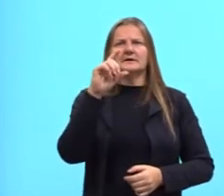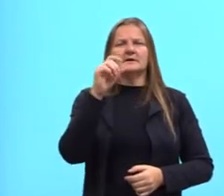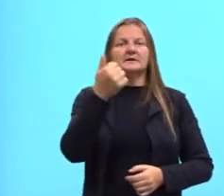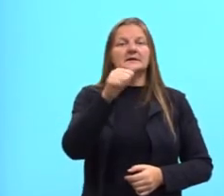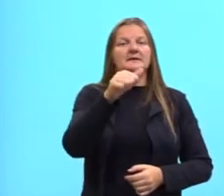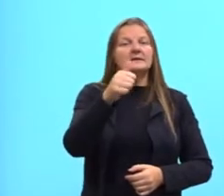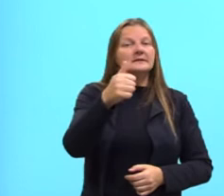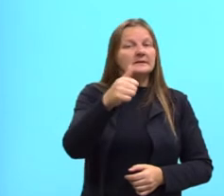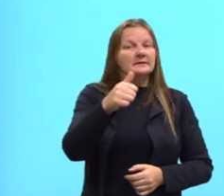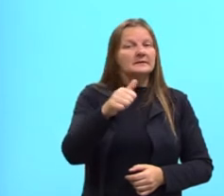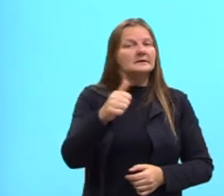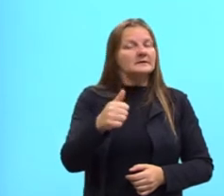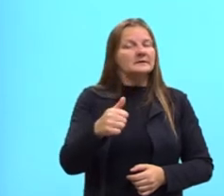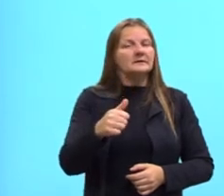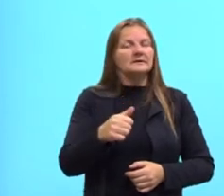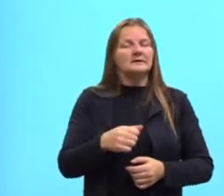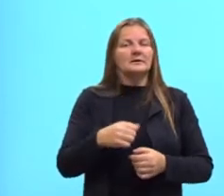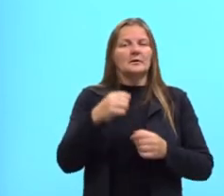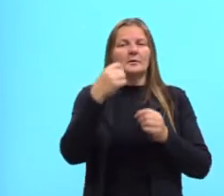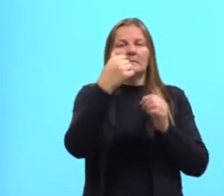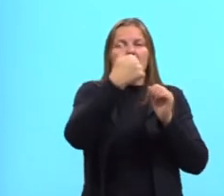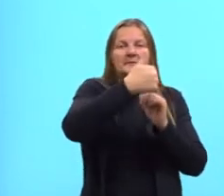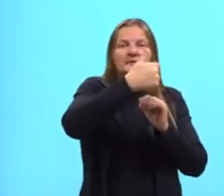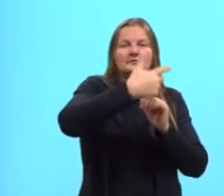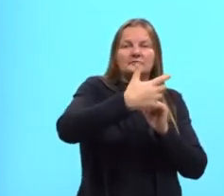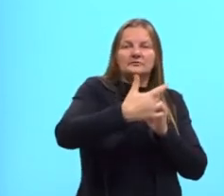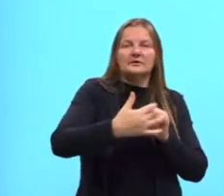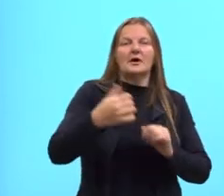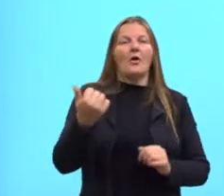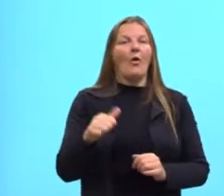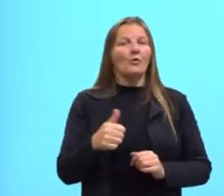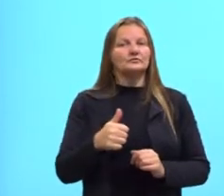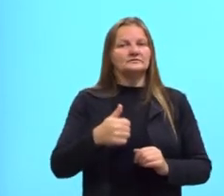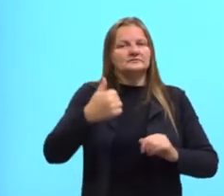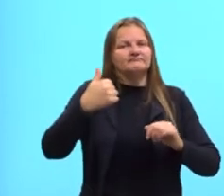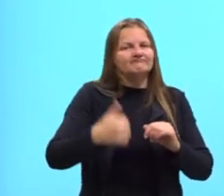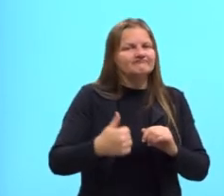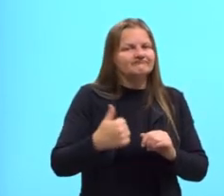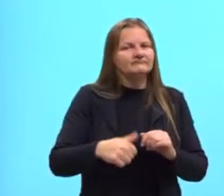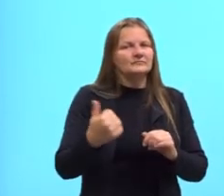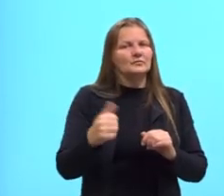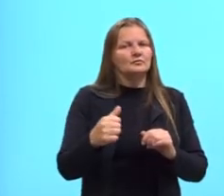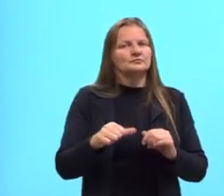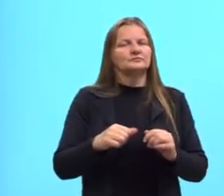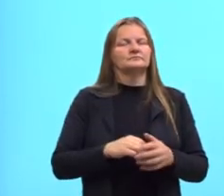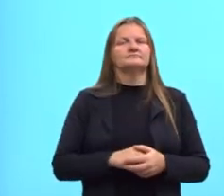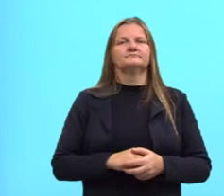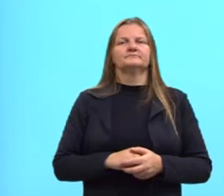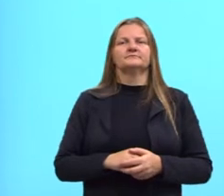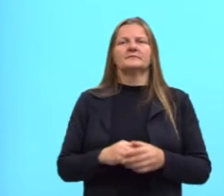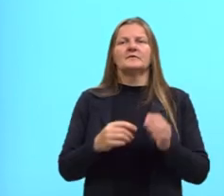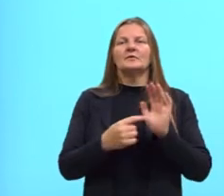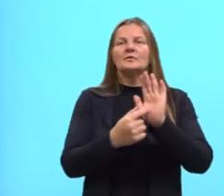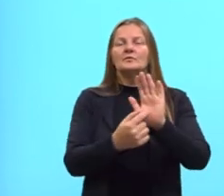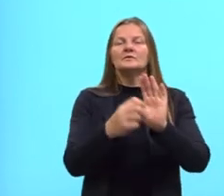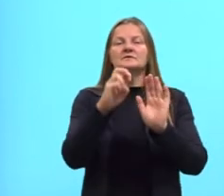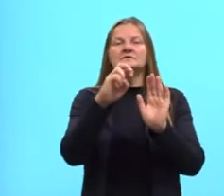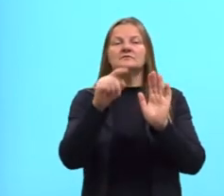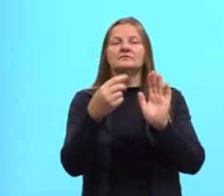11º termo tá aí nós vamos analisar novamente bom aqui